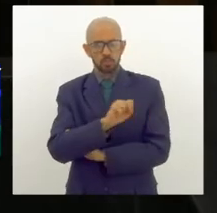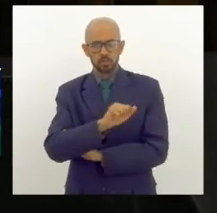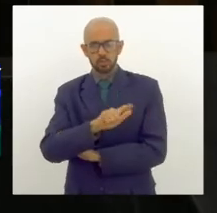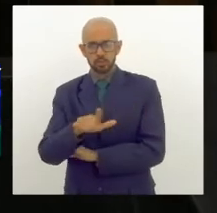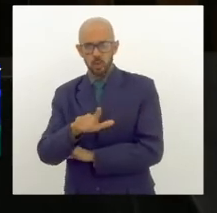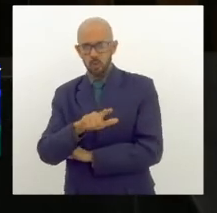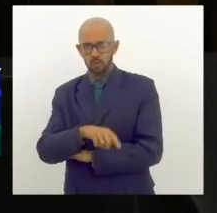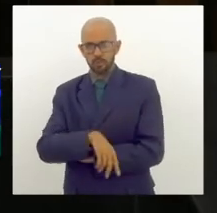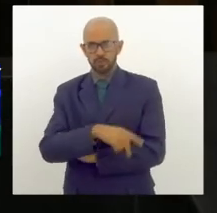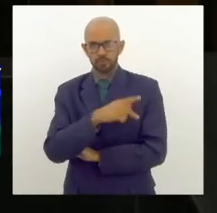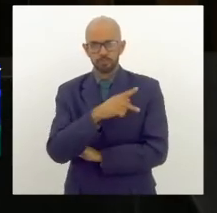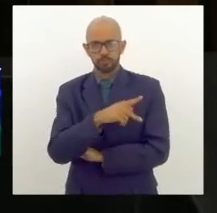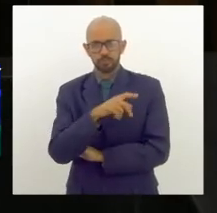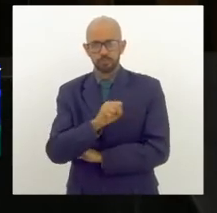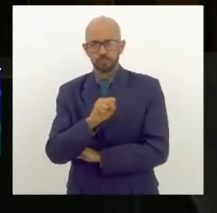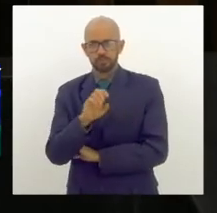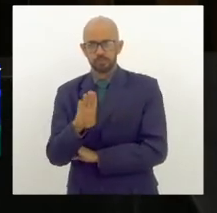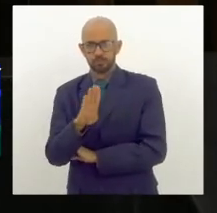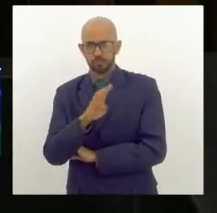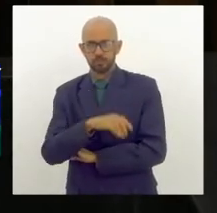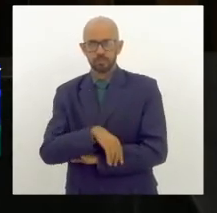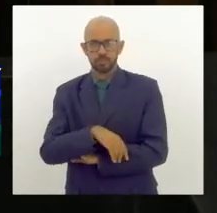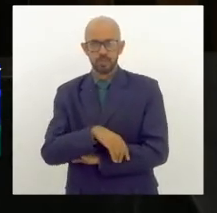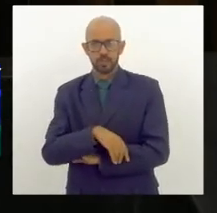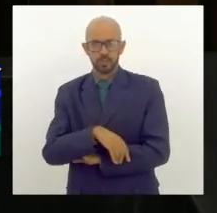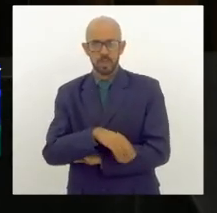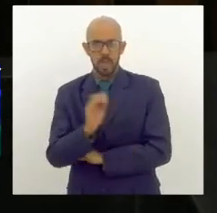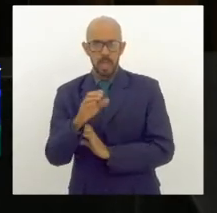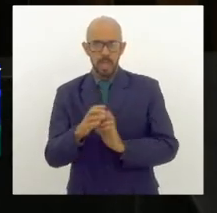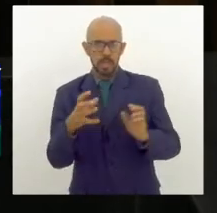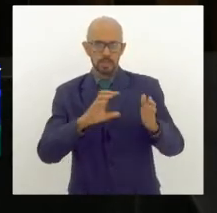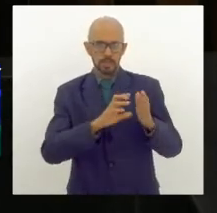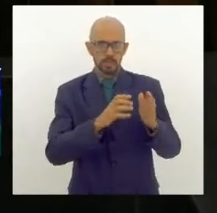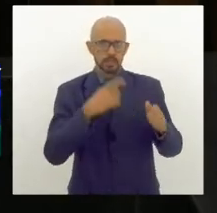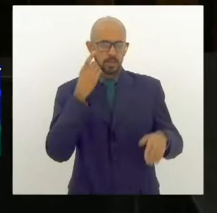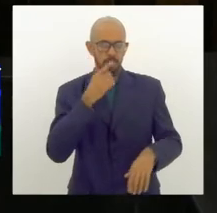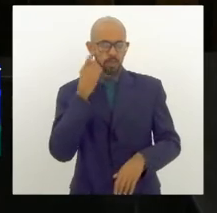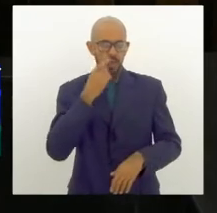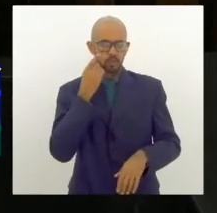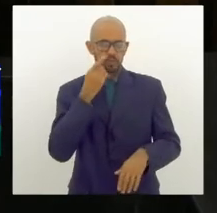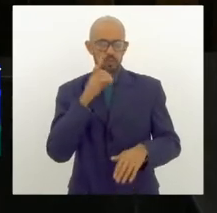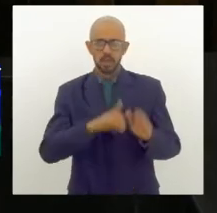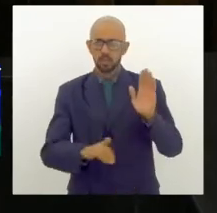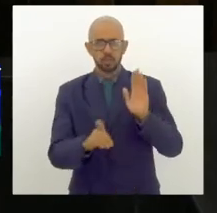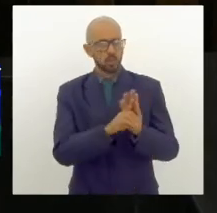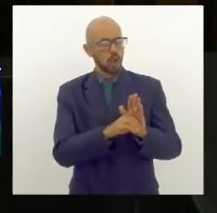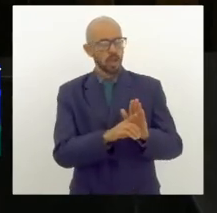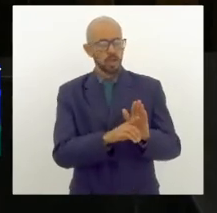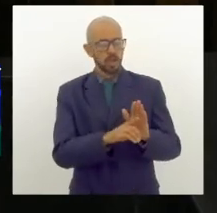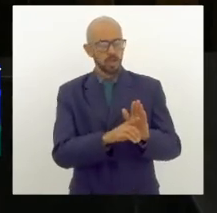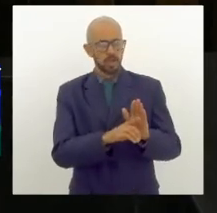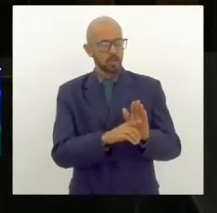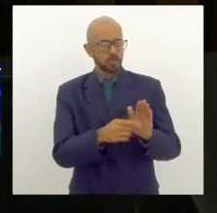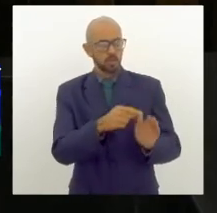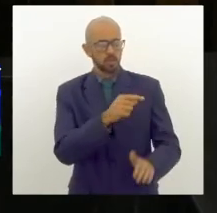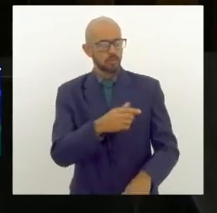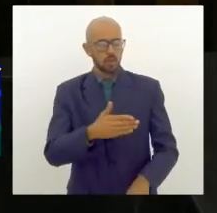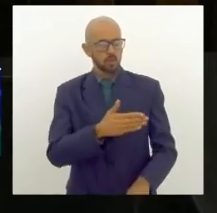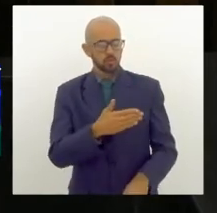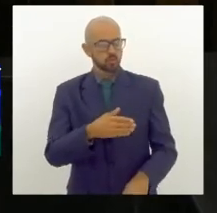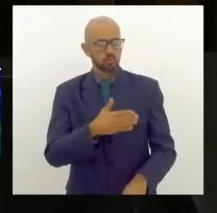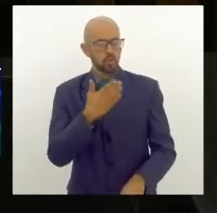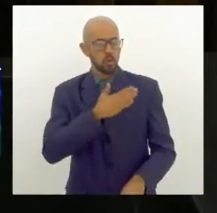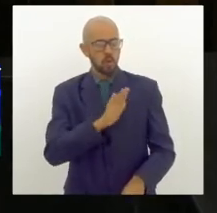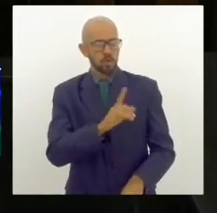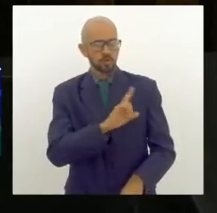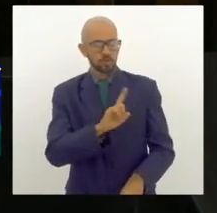pelo PSB, a bancada da droga, obviamente, vão ter arrepios com um projeto como esse. É preciso